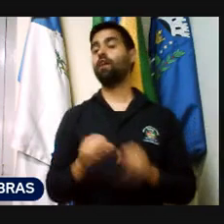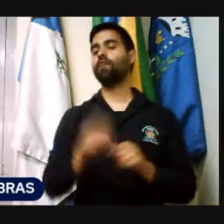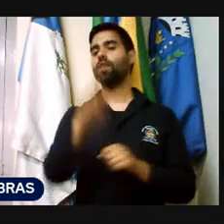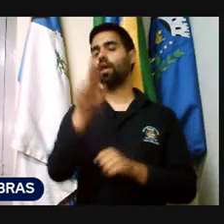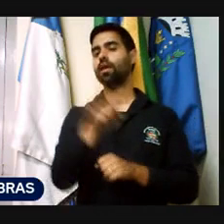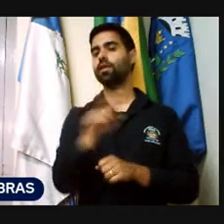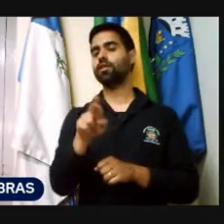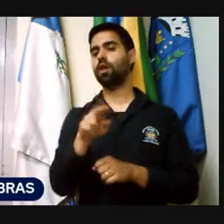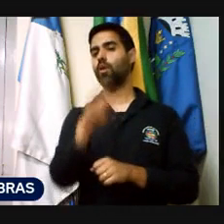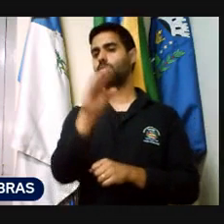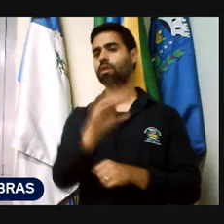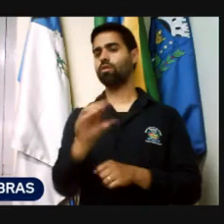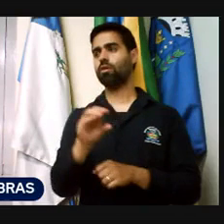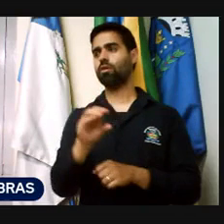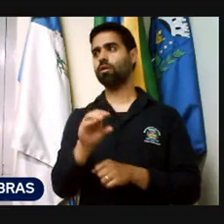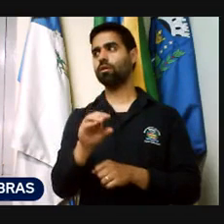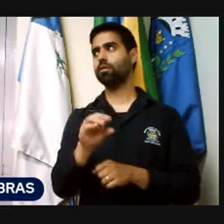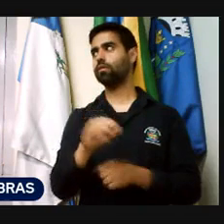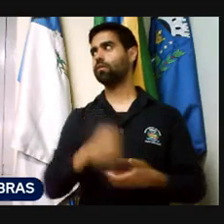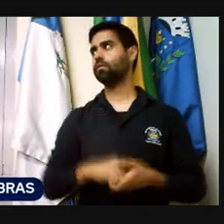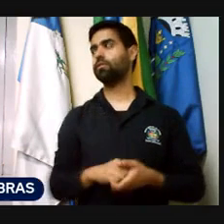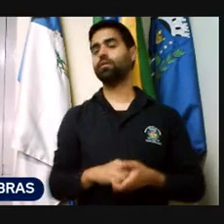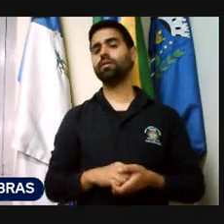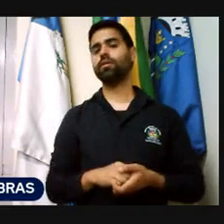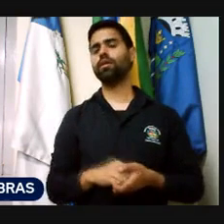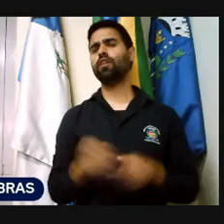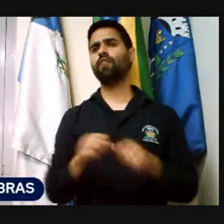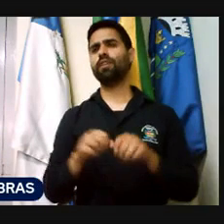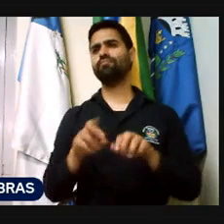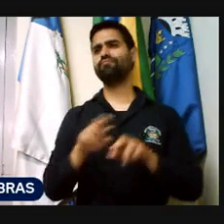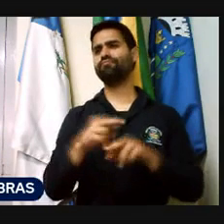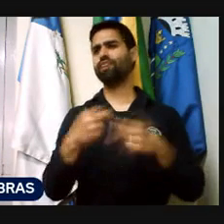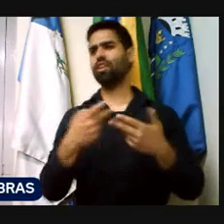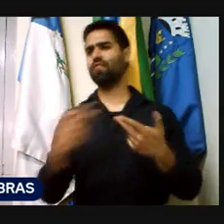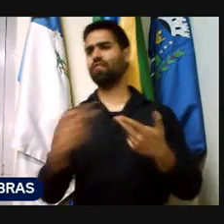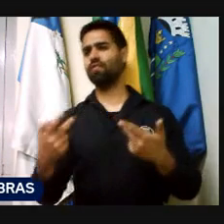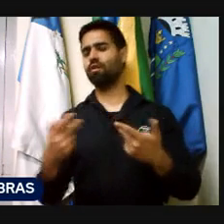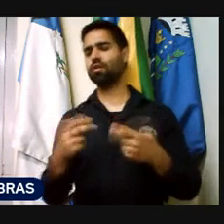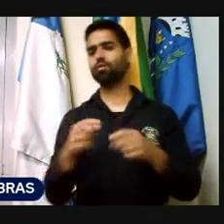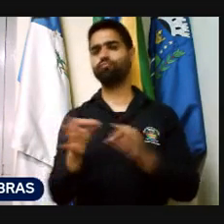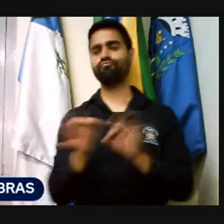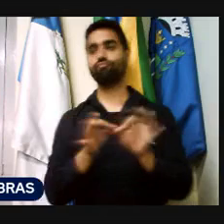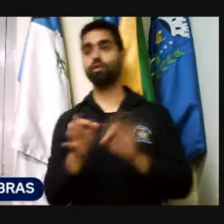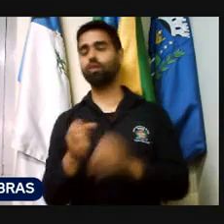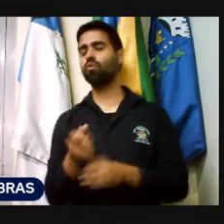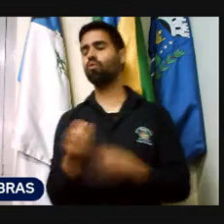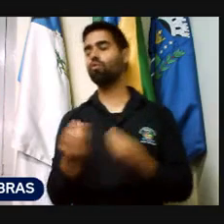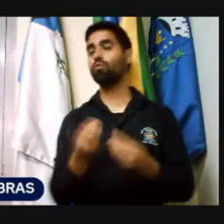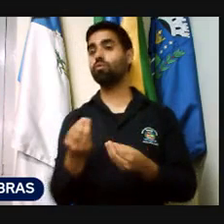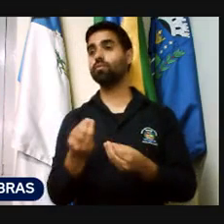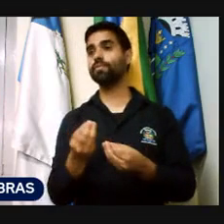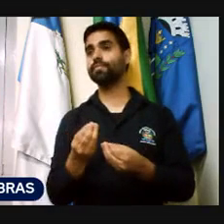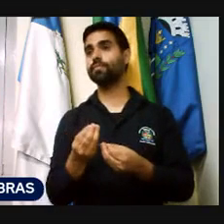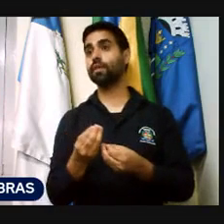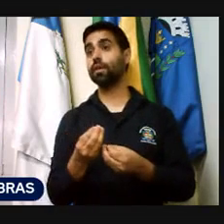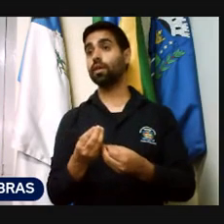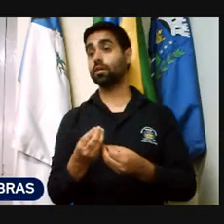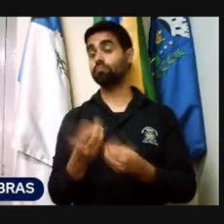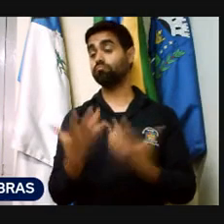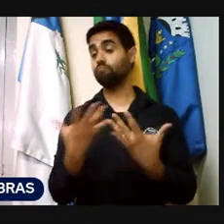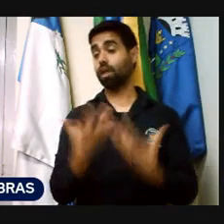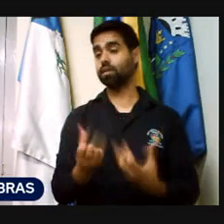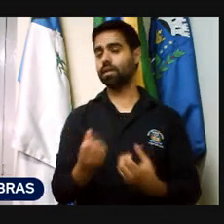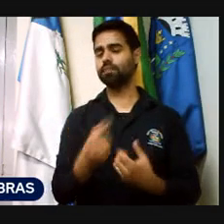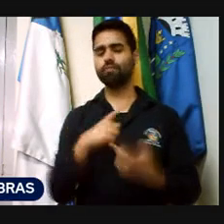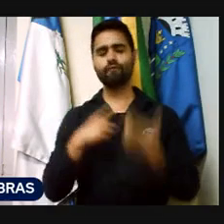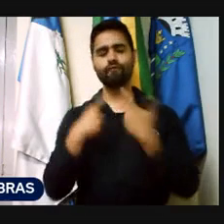cristã católica, onde a gente desenvolve inúmeros projetos junto com a juventude, o quanto eles abraçam, o quanto eles